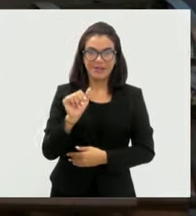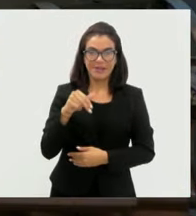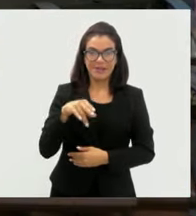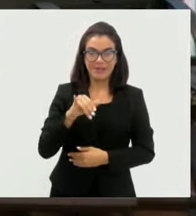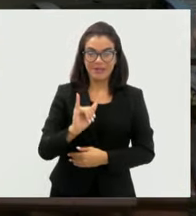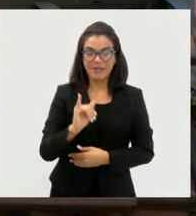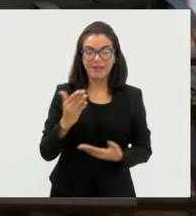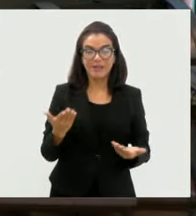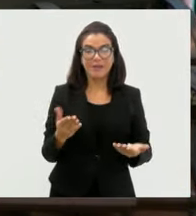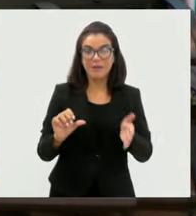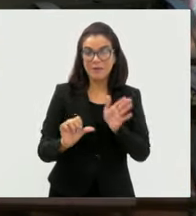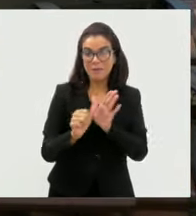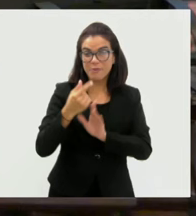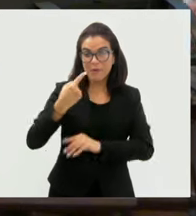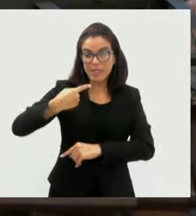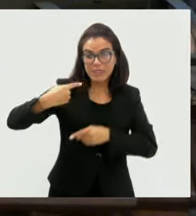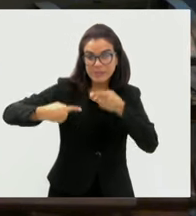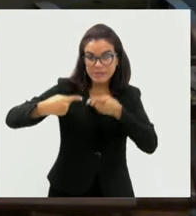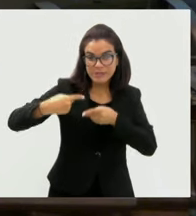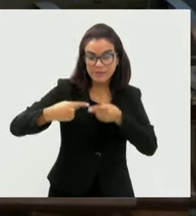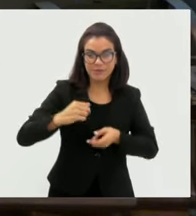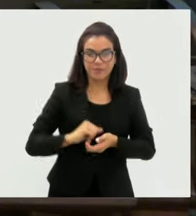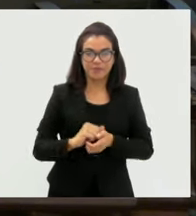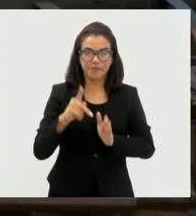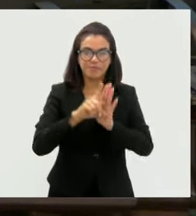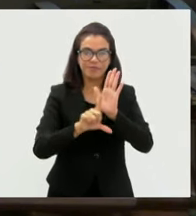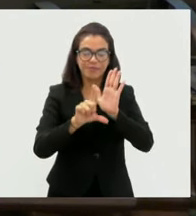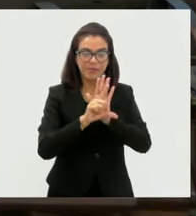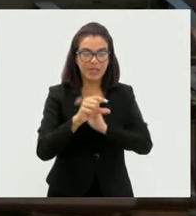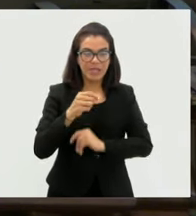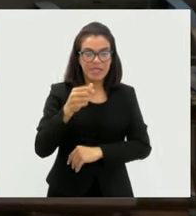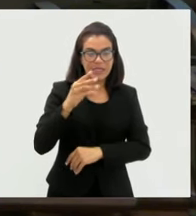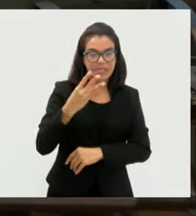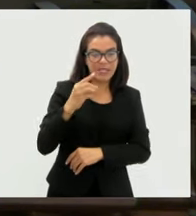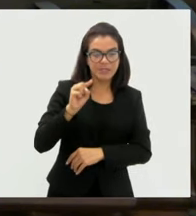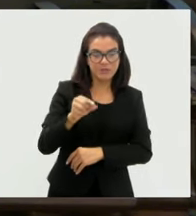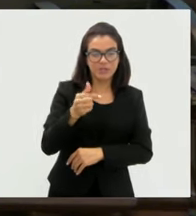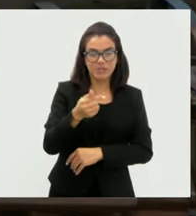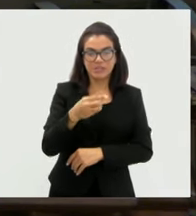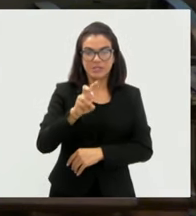Anuncio, em primeira discussão, projeto de lei número